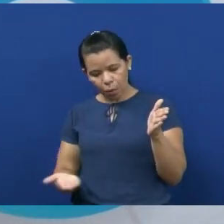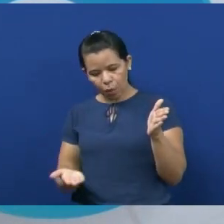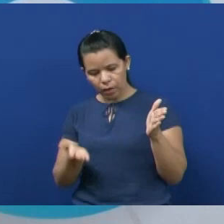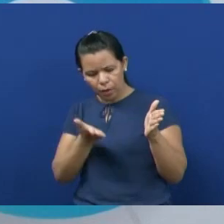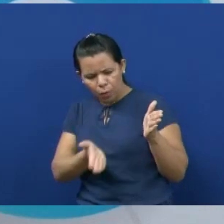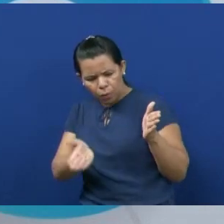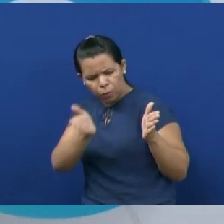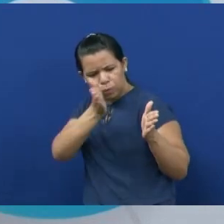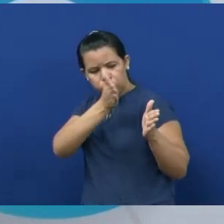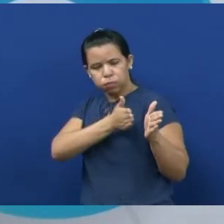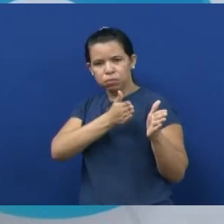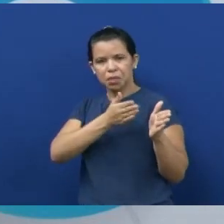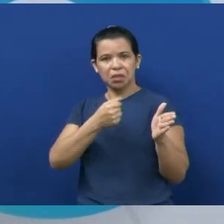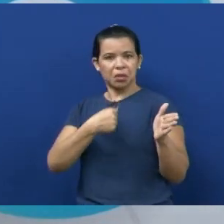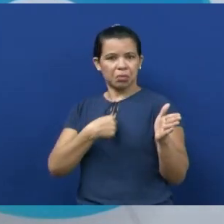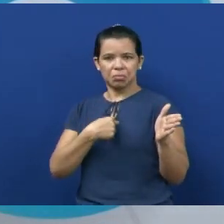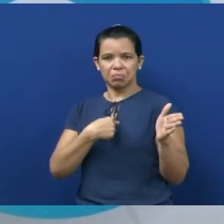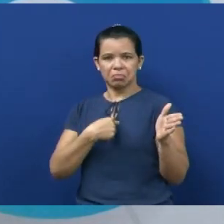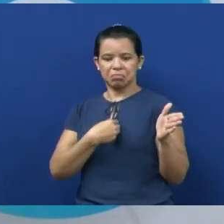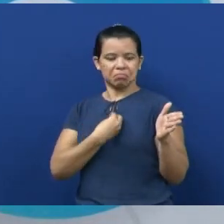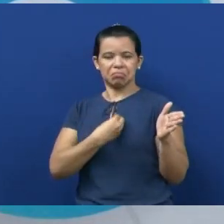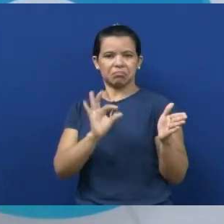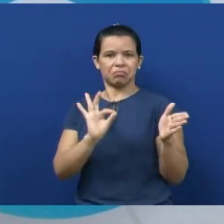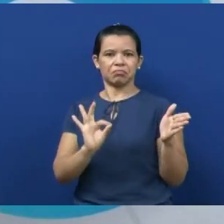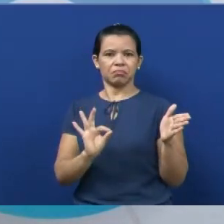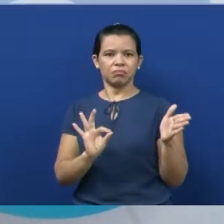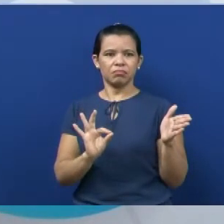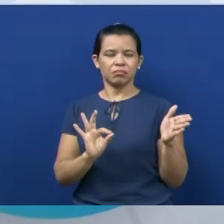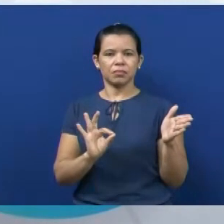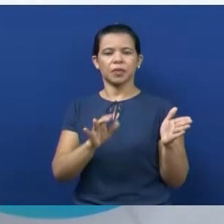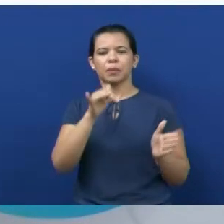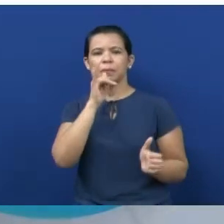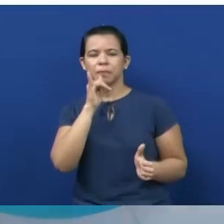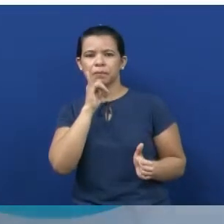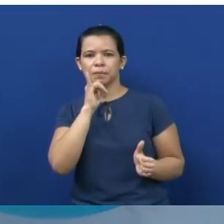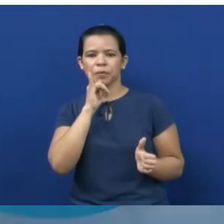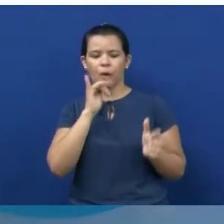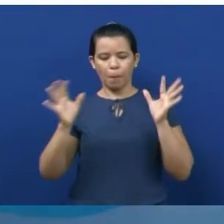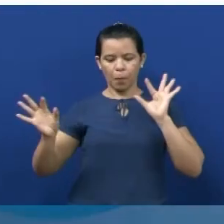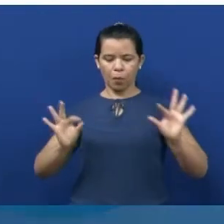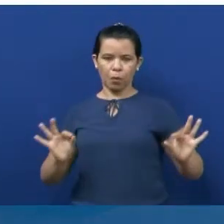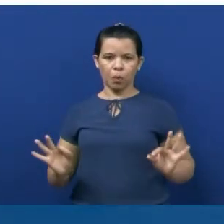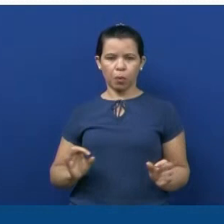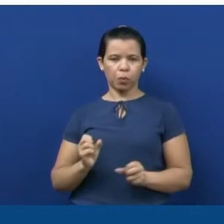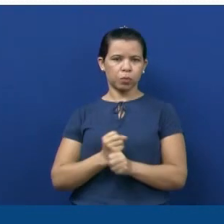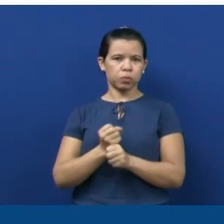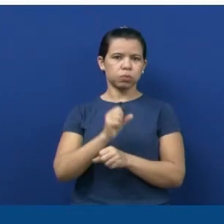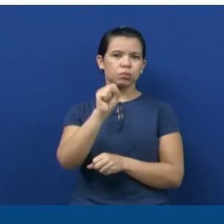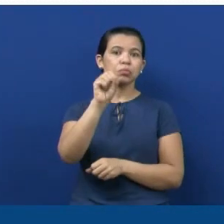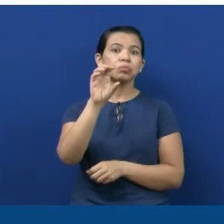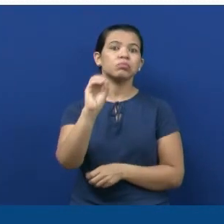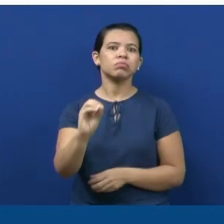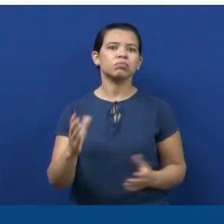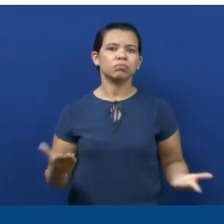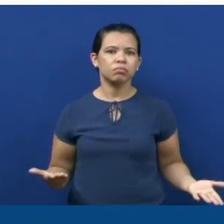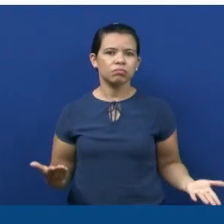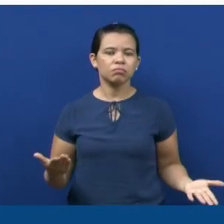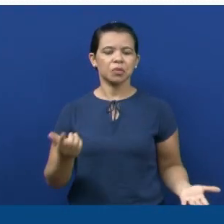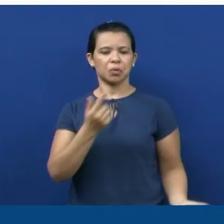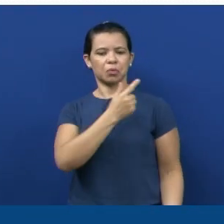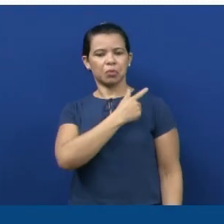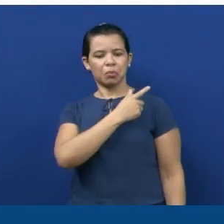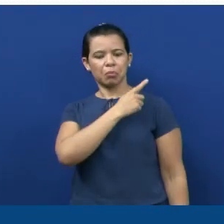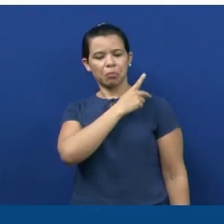não vivenciei. Por exemplo, a moda dos anos 80, o governo fulano de tal,